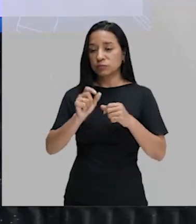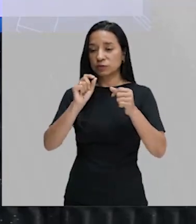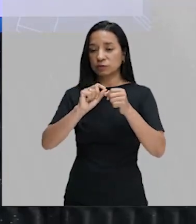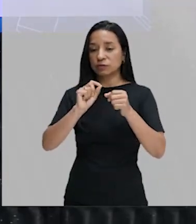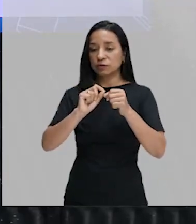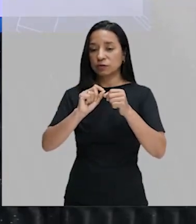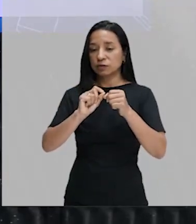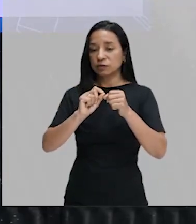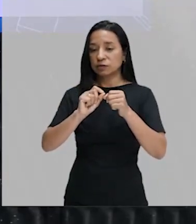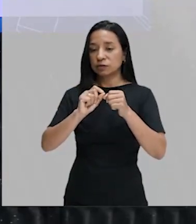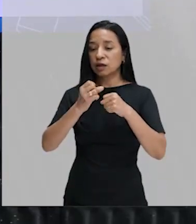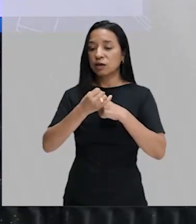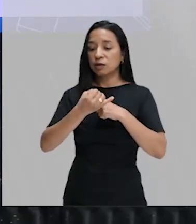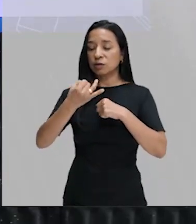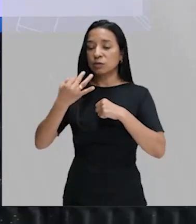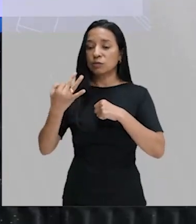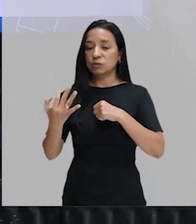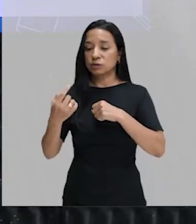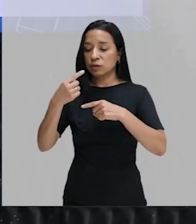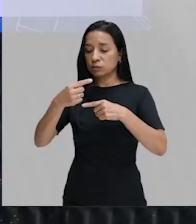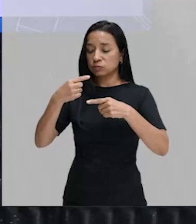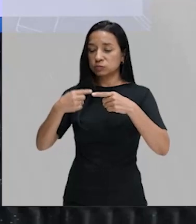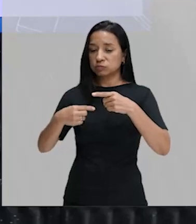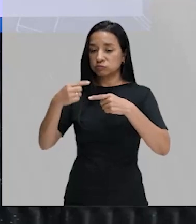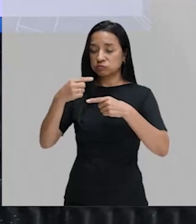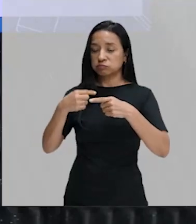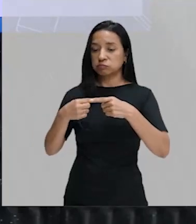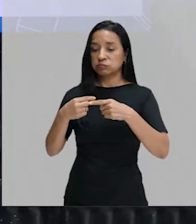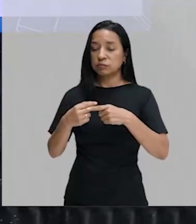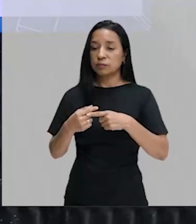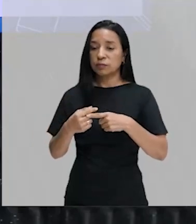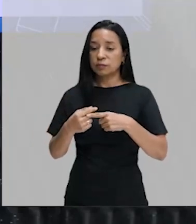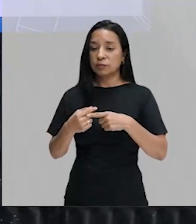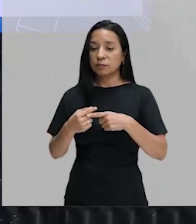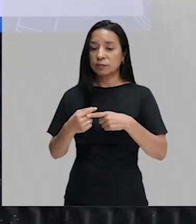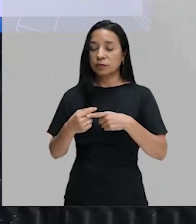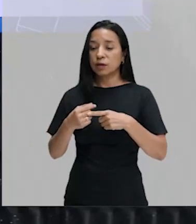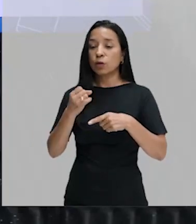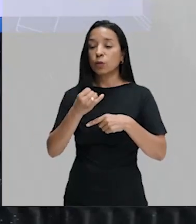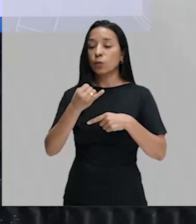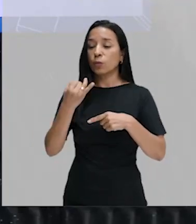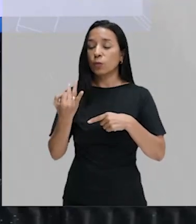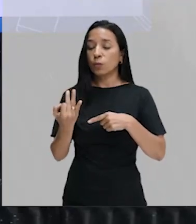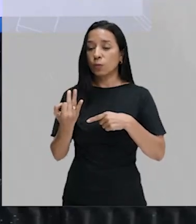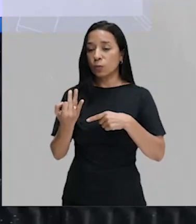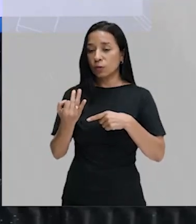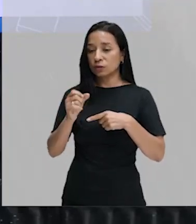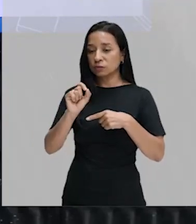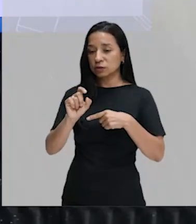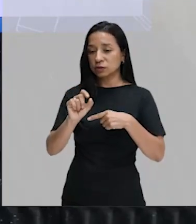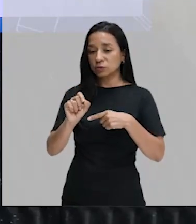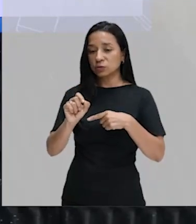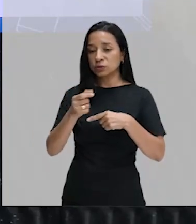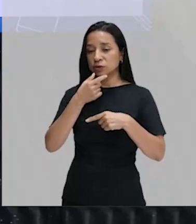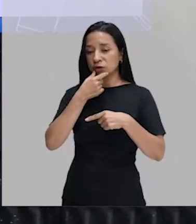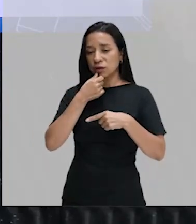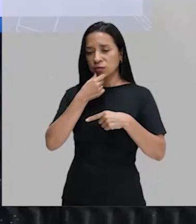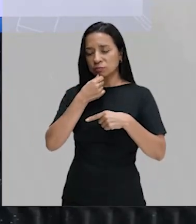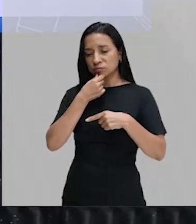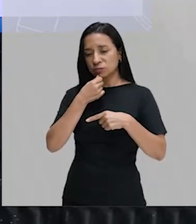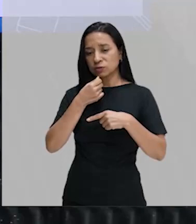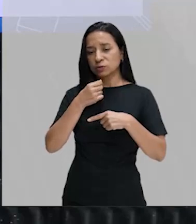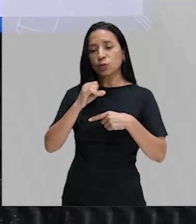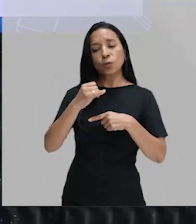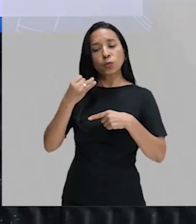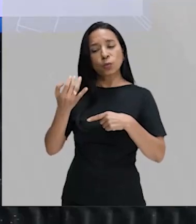aqui a contabilização, a proporção fenotípica, né? Quantos azuis e quantos machos vermelhos, quantas